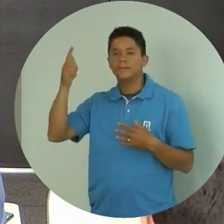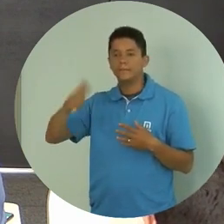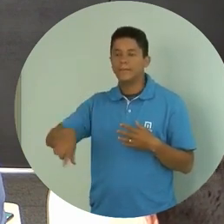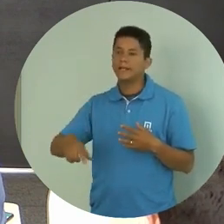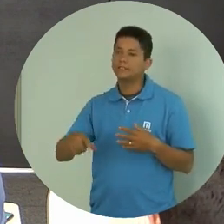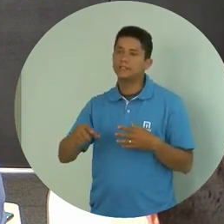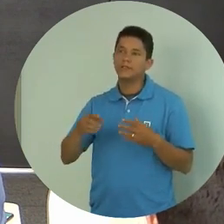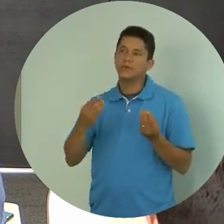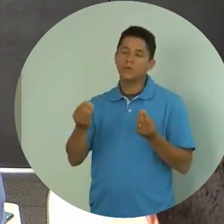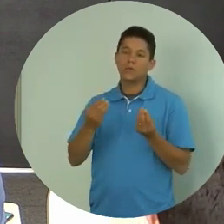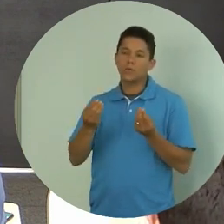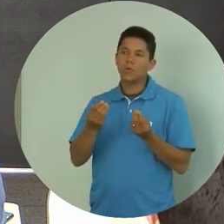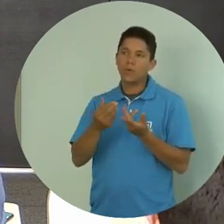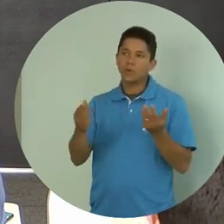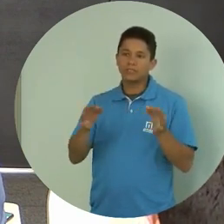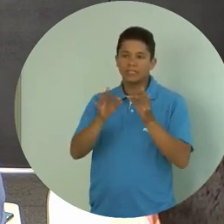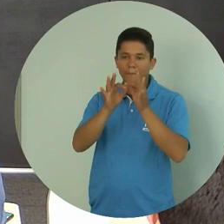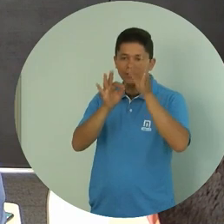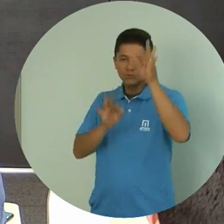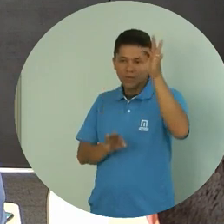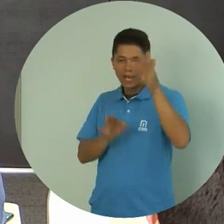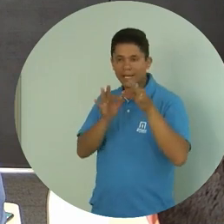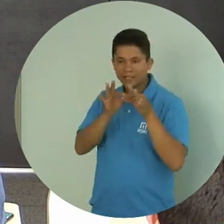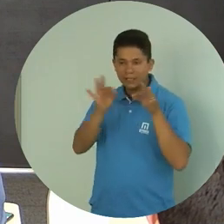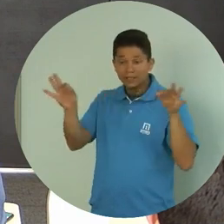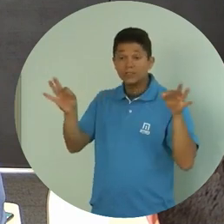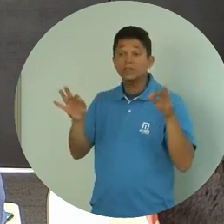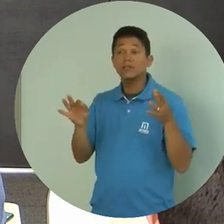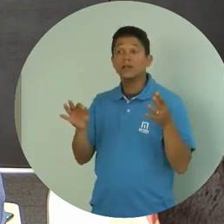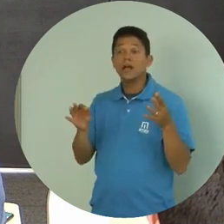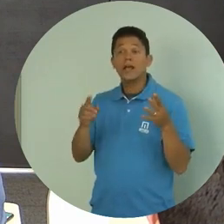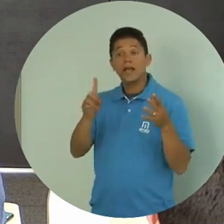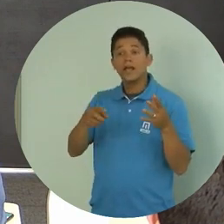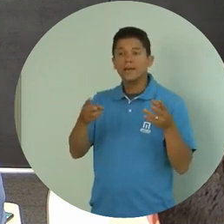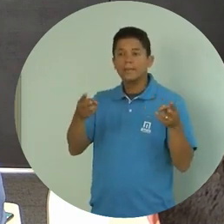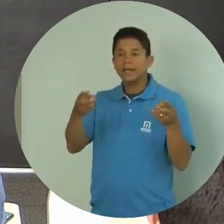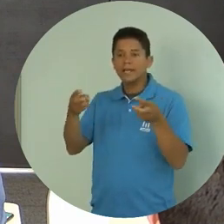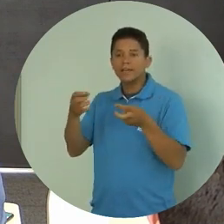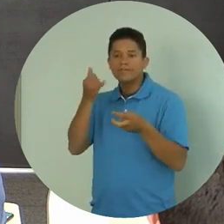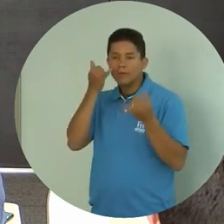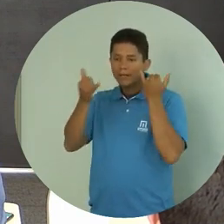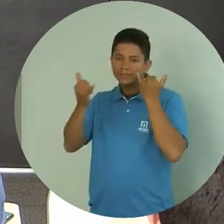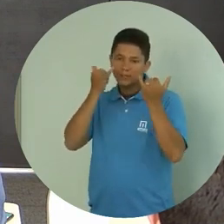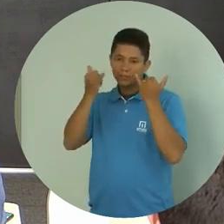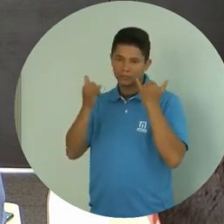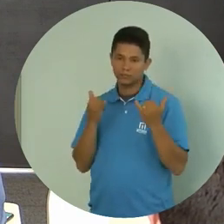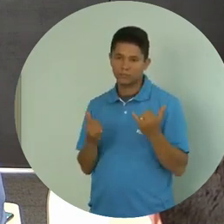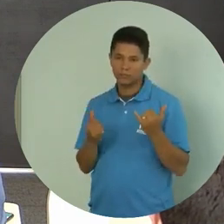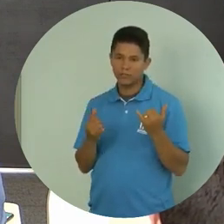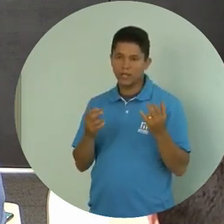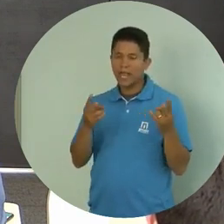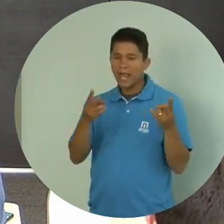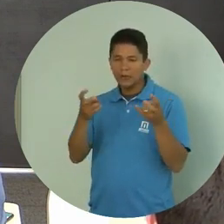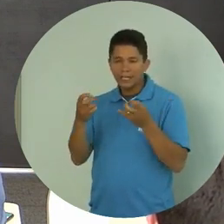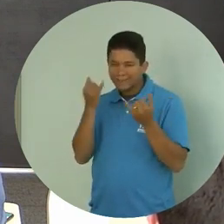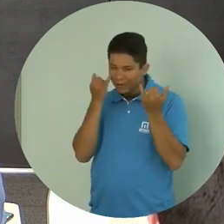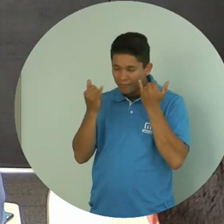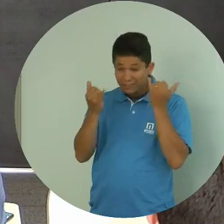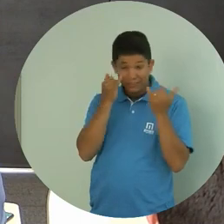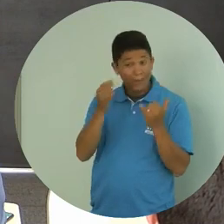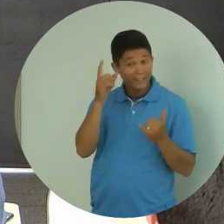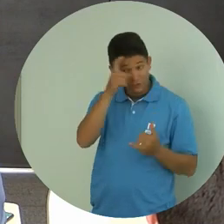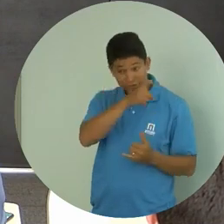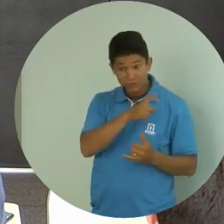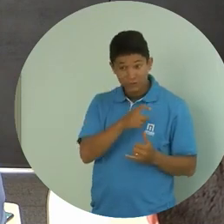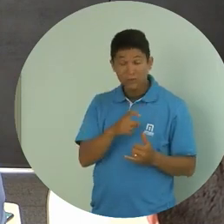interessante em toda a obra, porque o mais difícil é reunir informação. Reunir informação é a parte mais difícil. Depois que você